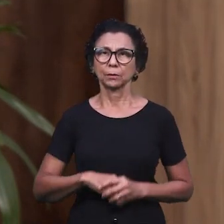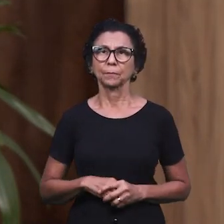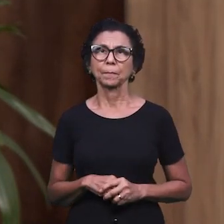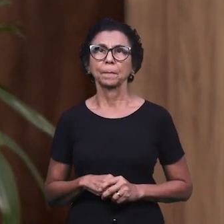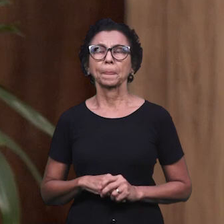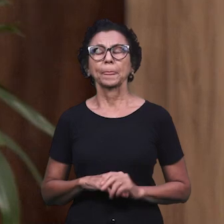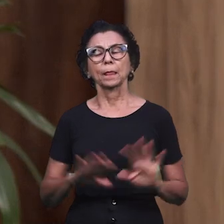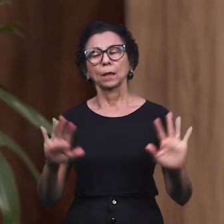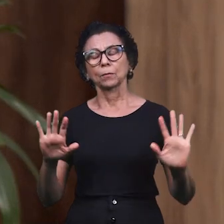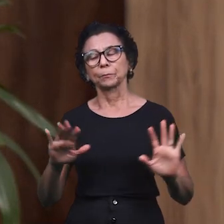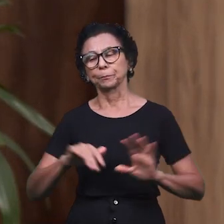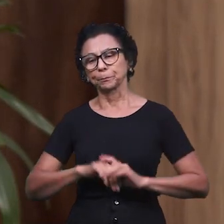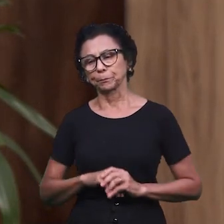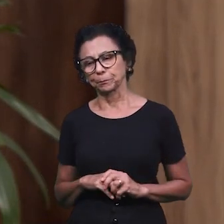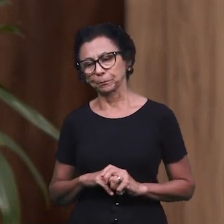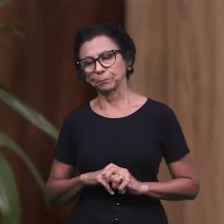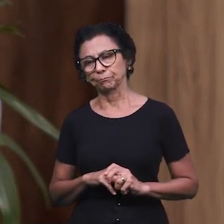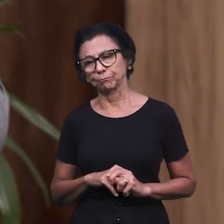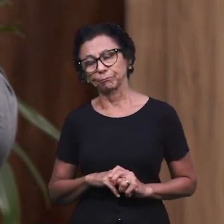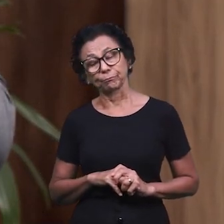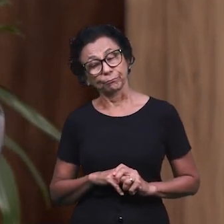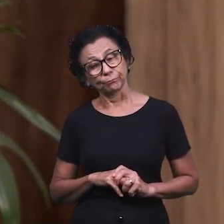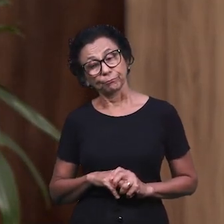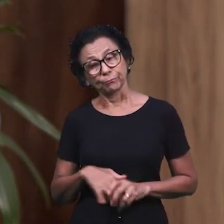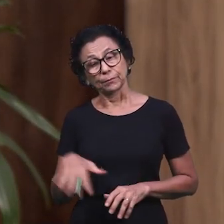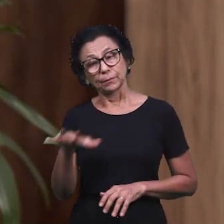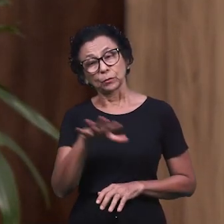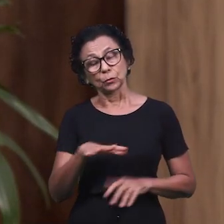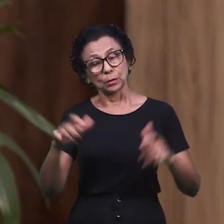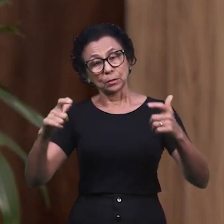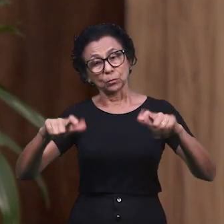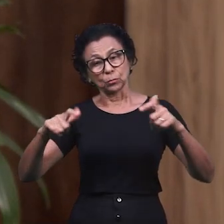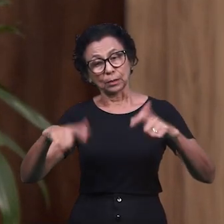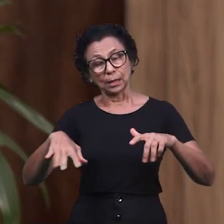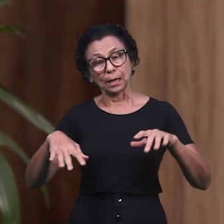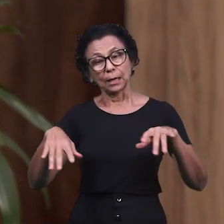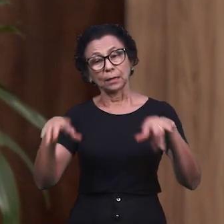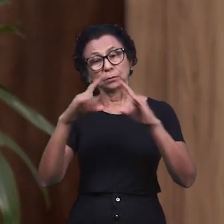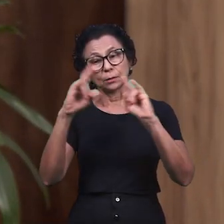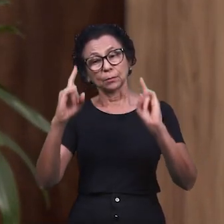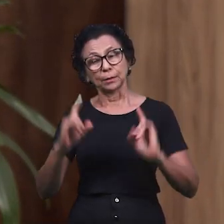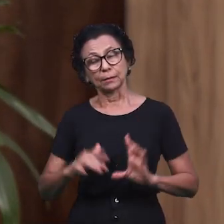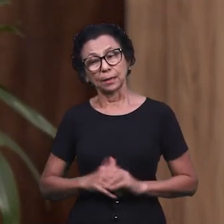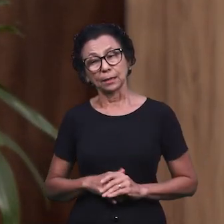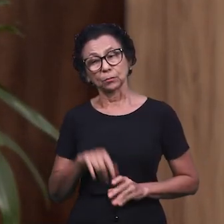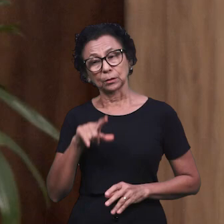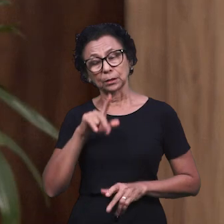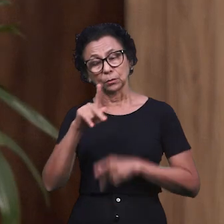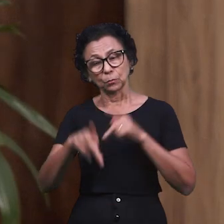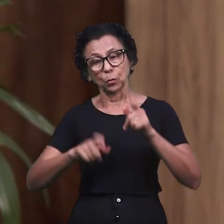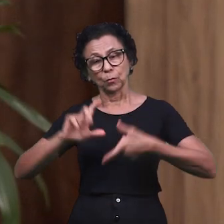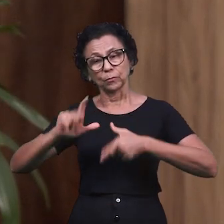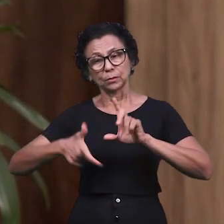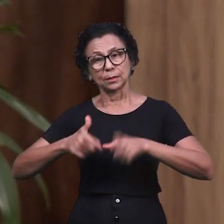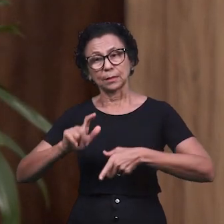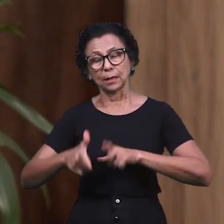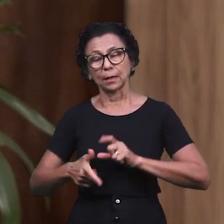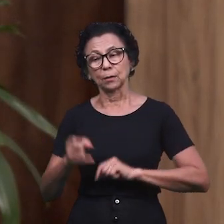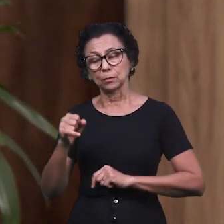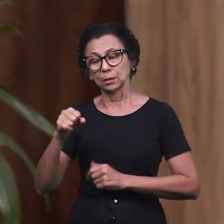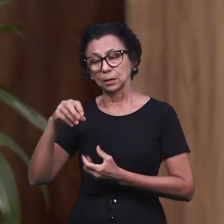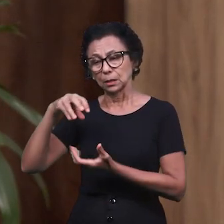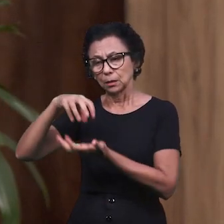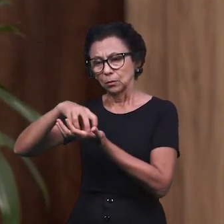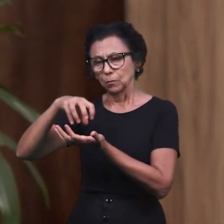assim, peraí, tem que manter o arraial agora, o imundo, o impuro, não fica ali no meio não, tira